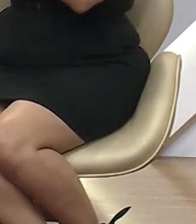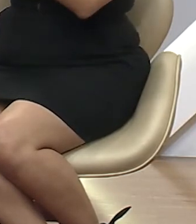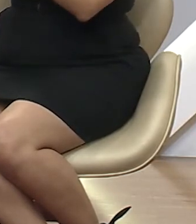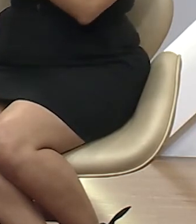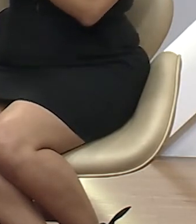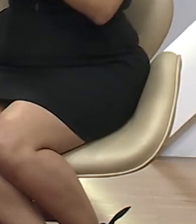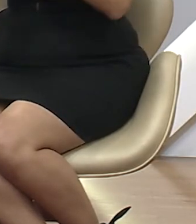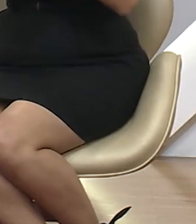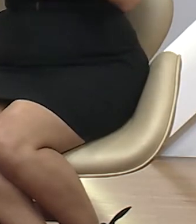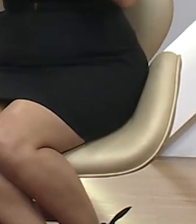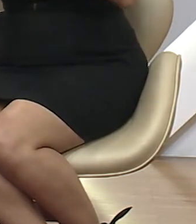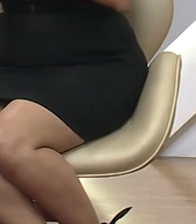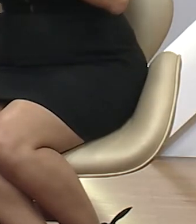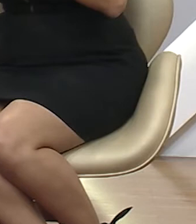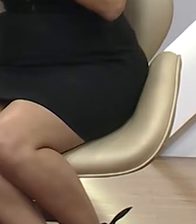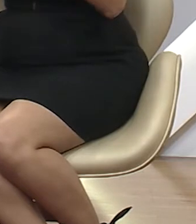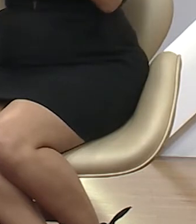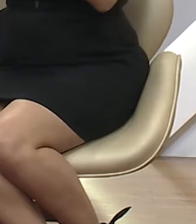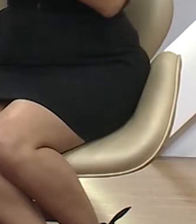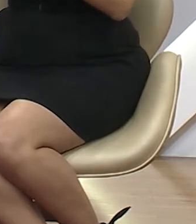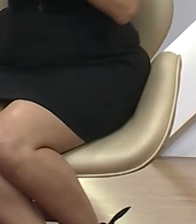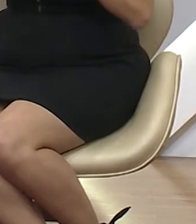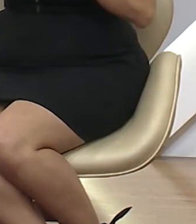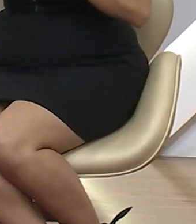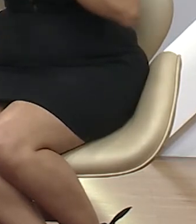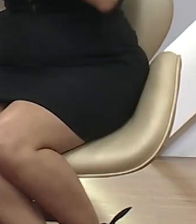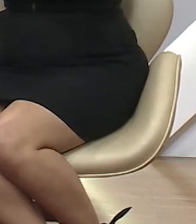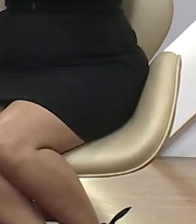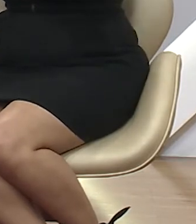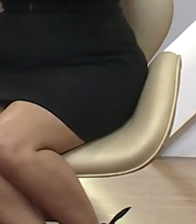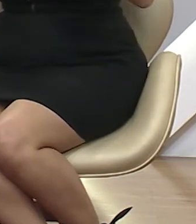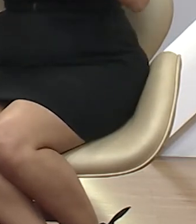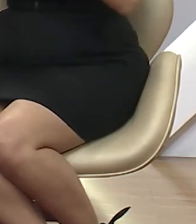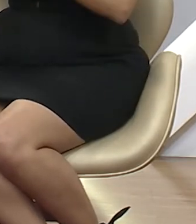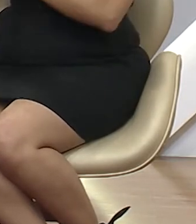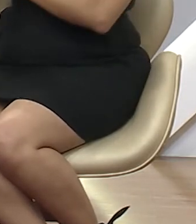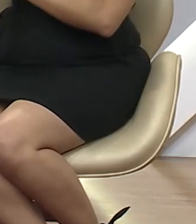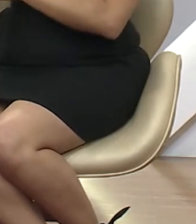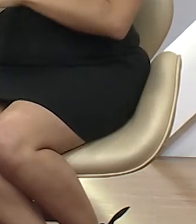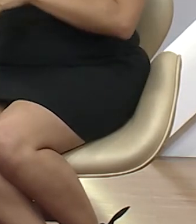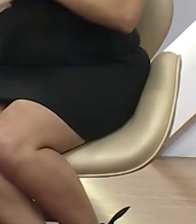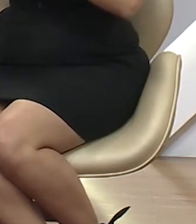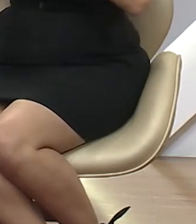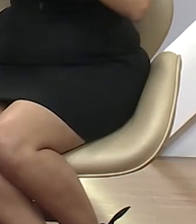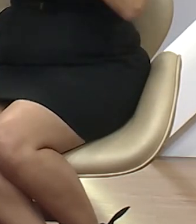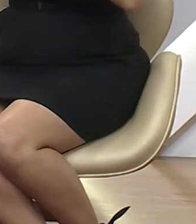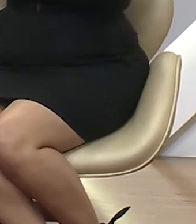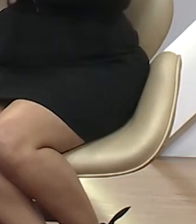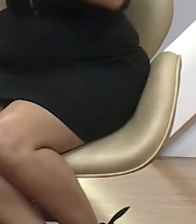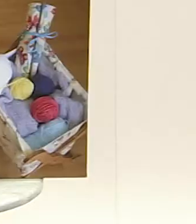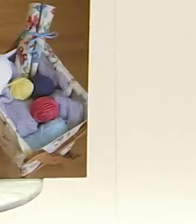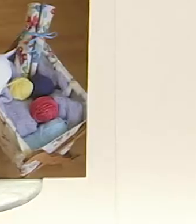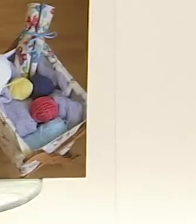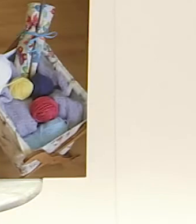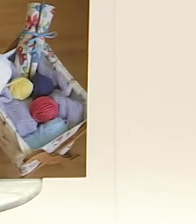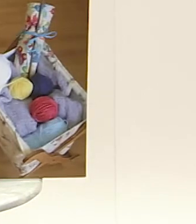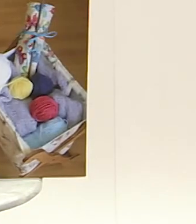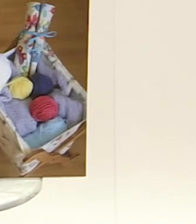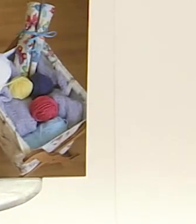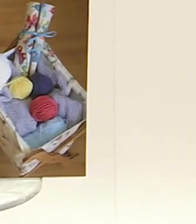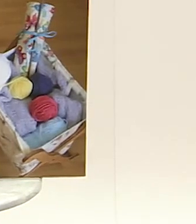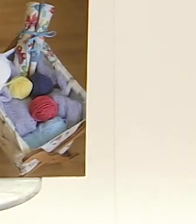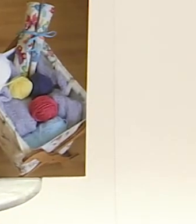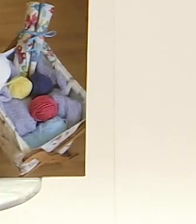qual aluno, qual turma o aluno pode ingressar. Acessem o site do Senex. E nós temos